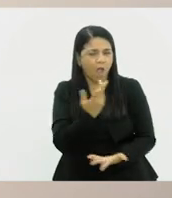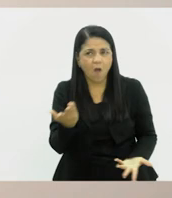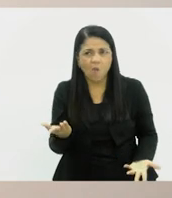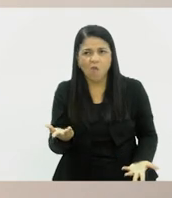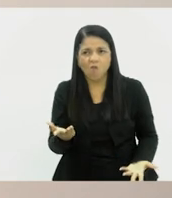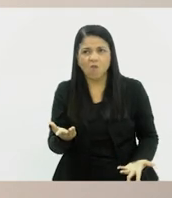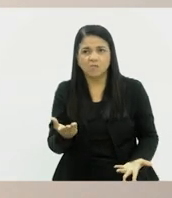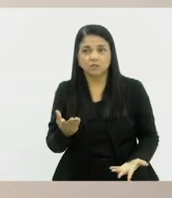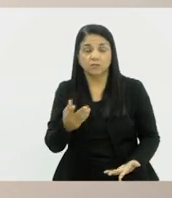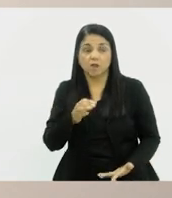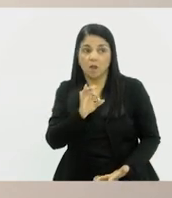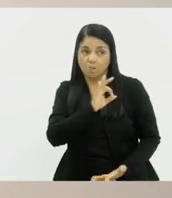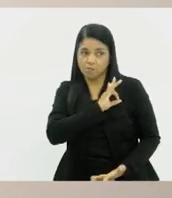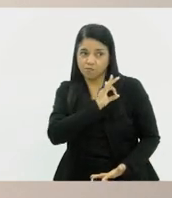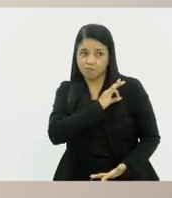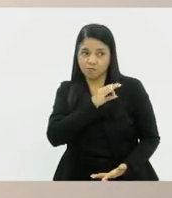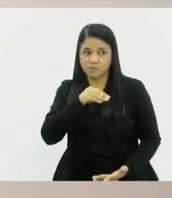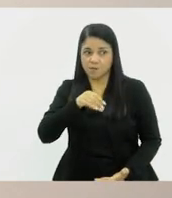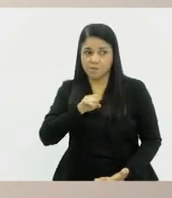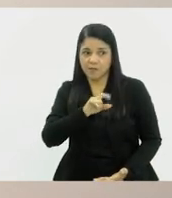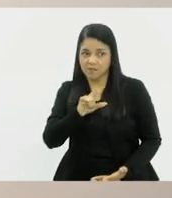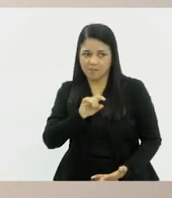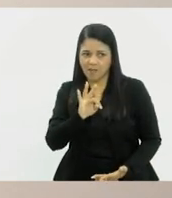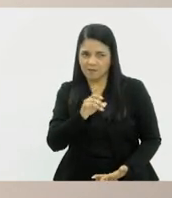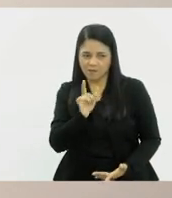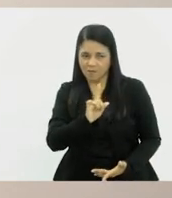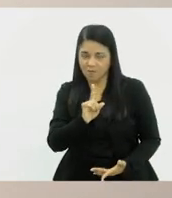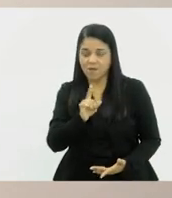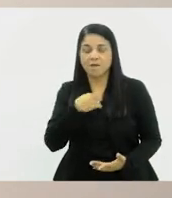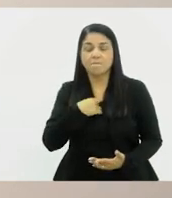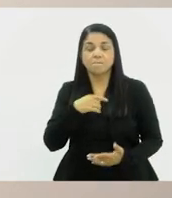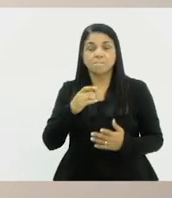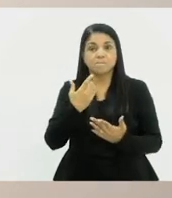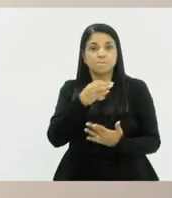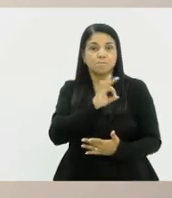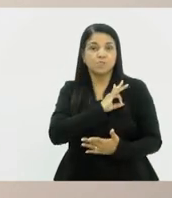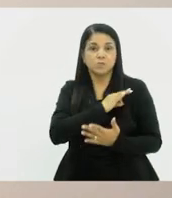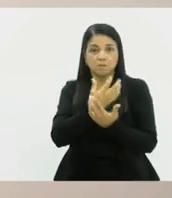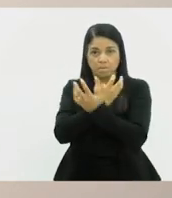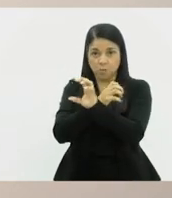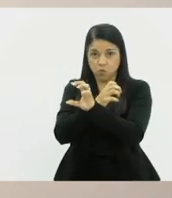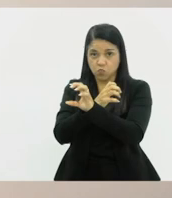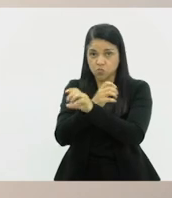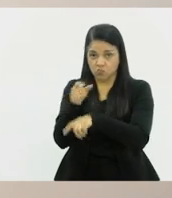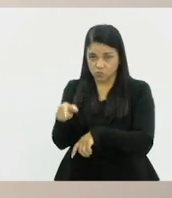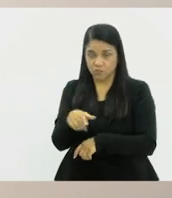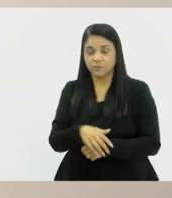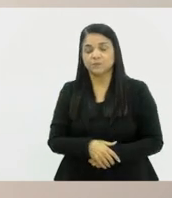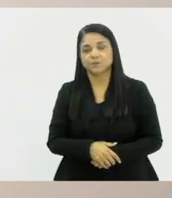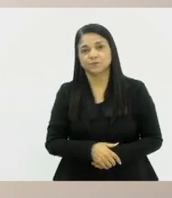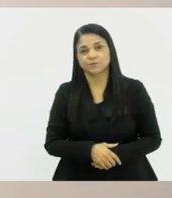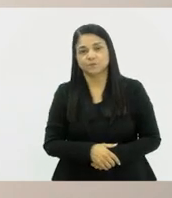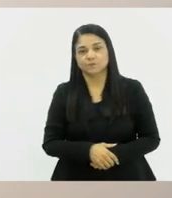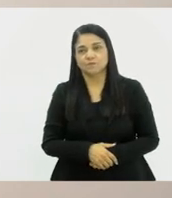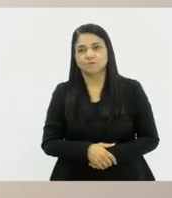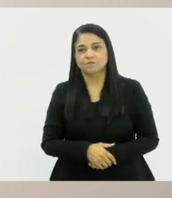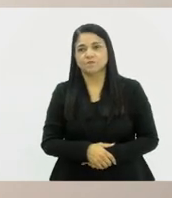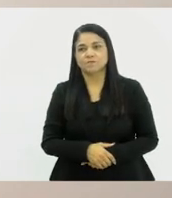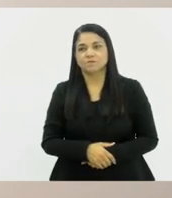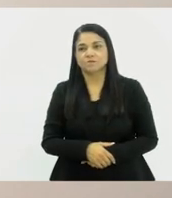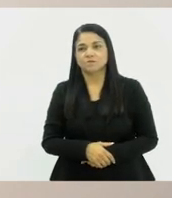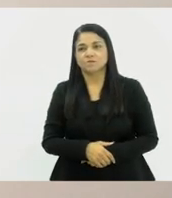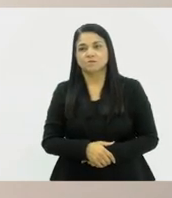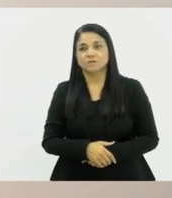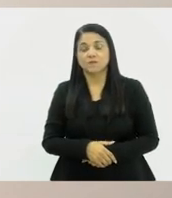era Polícia Militar não tá era Polícia Civil era delegacia de repressão entorpecente E aí o cara